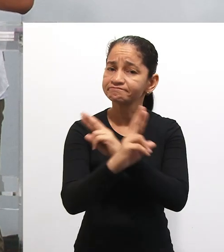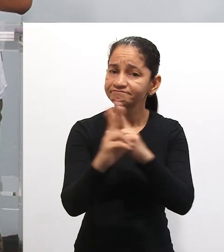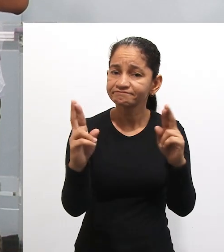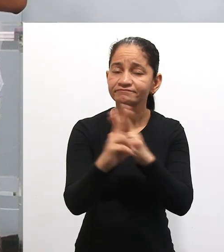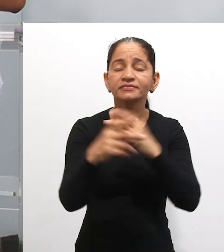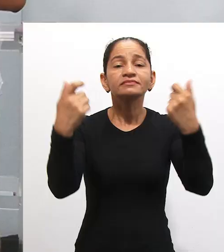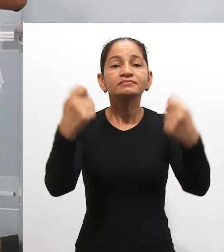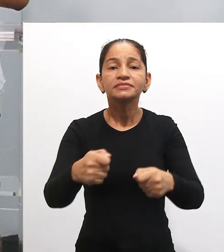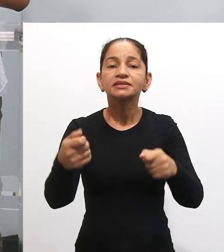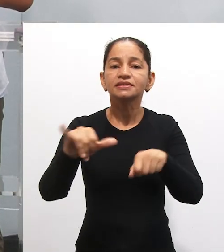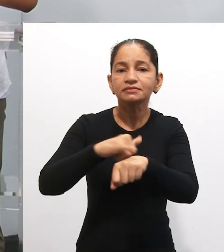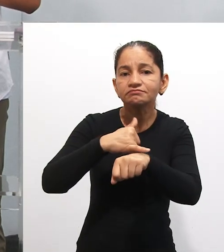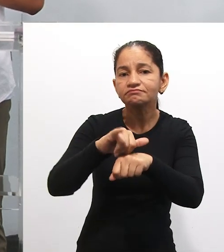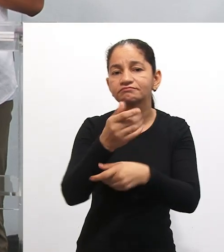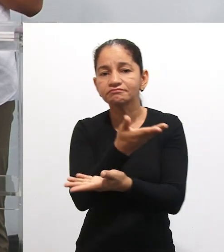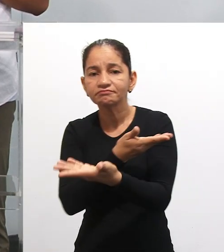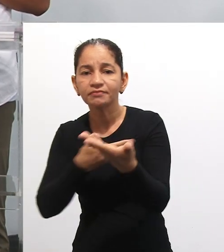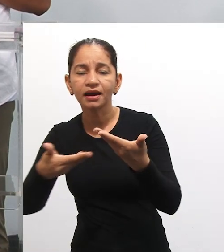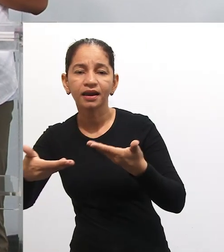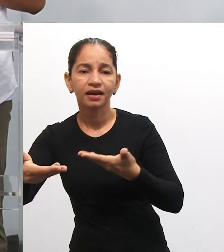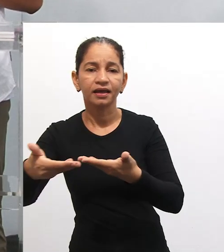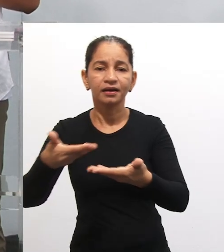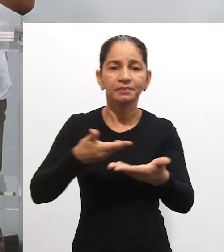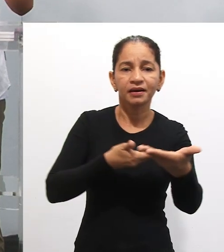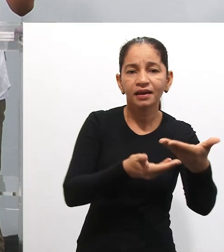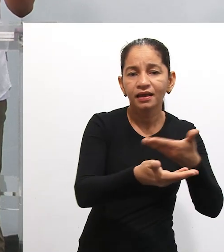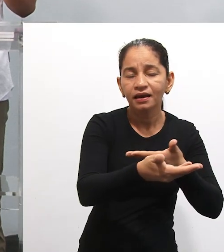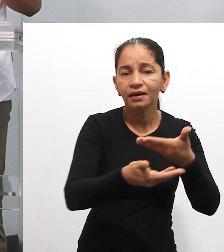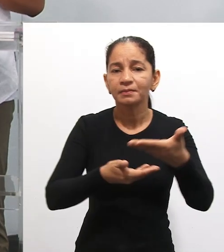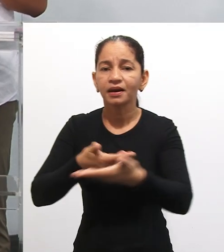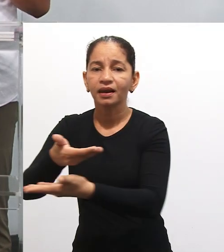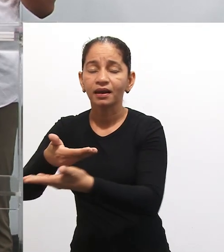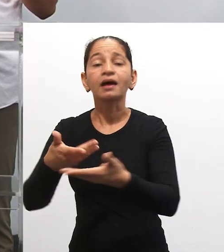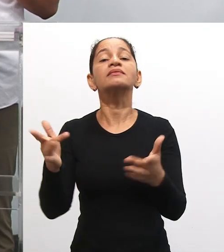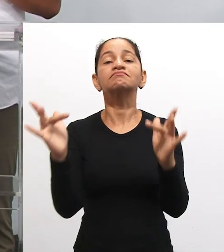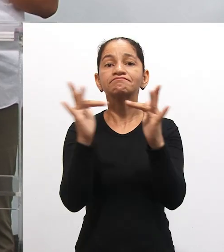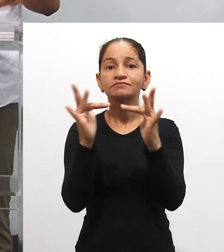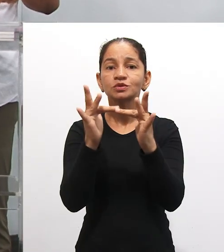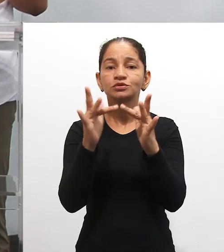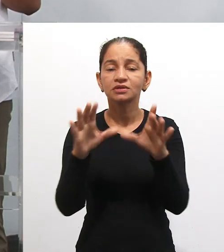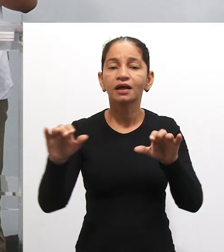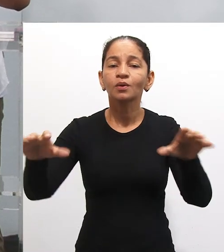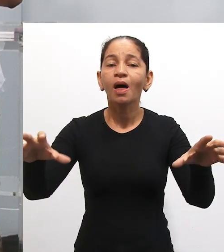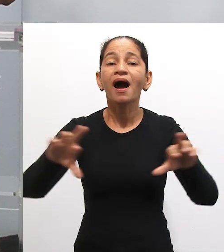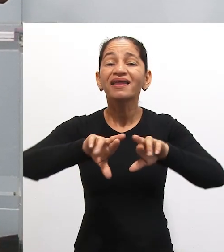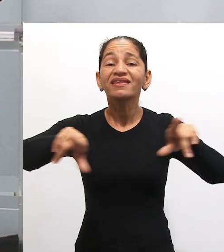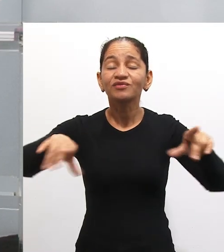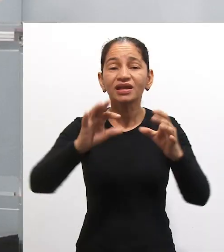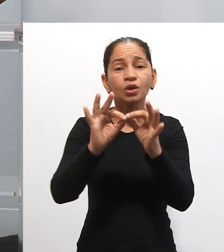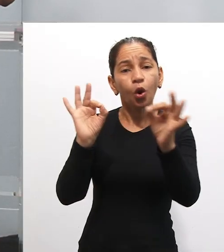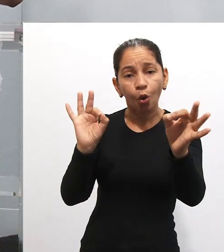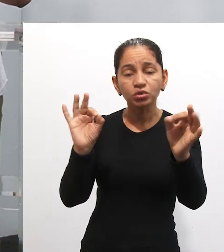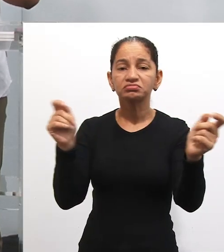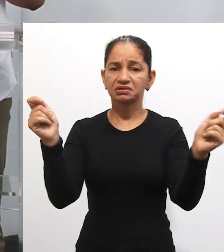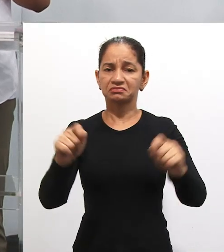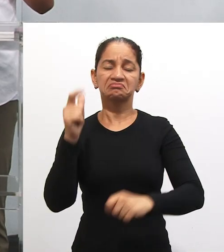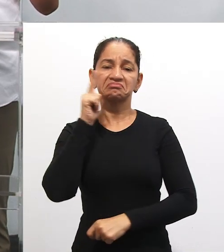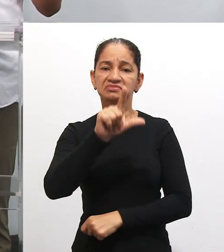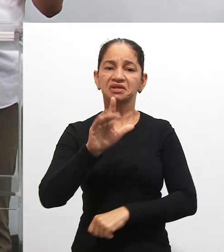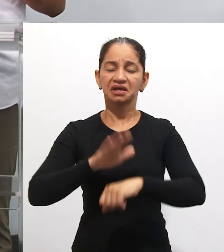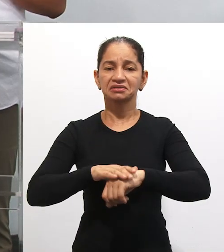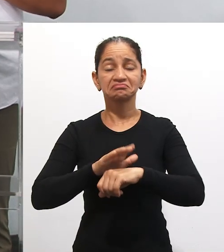humana e relacional, o gestor deve ser um articulador, um mediador que une essas pessoas dentro do ambiente